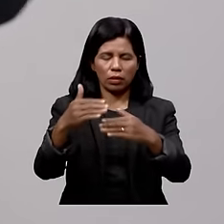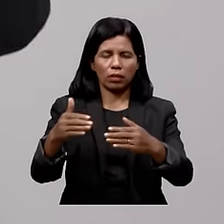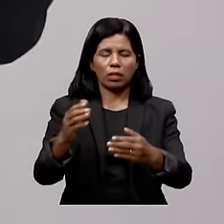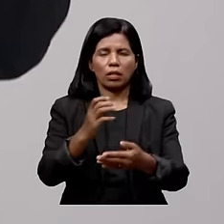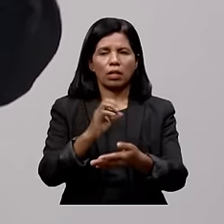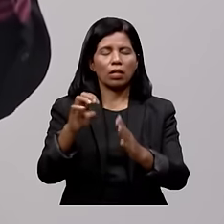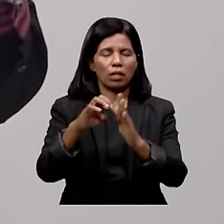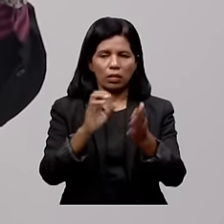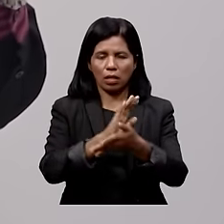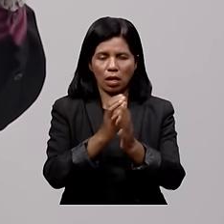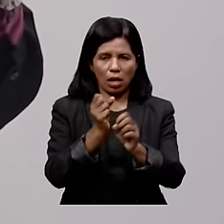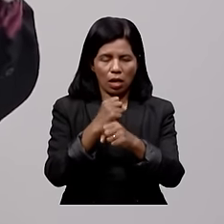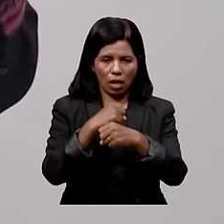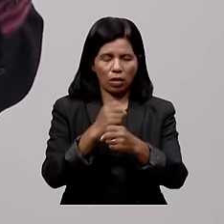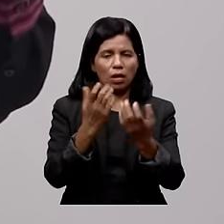agora?